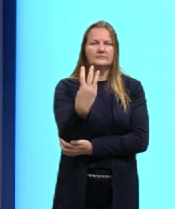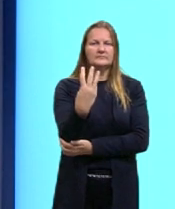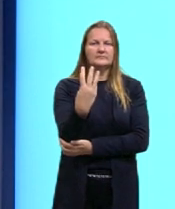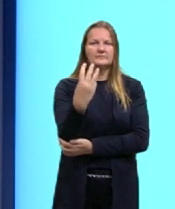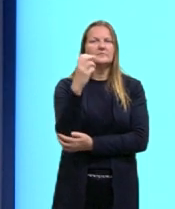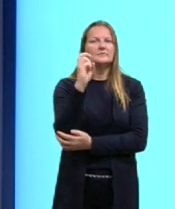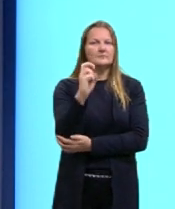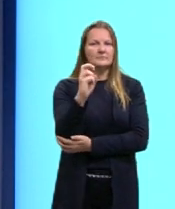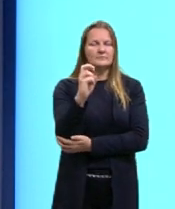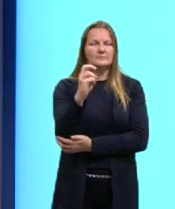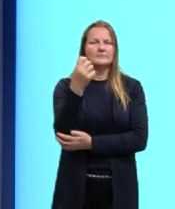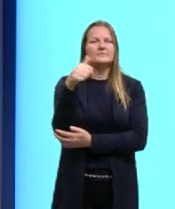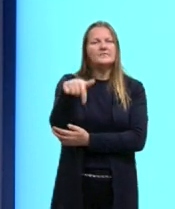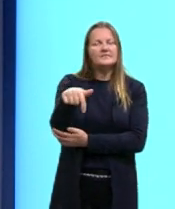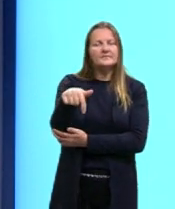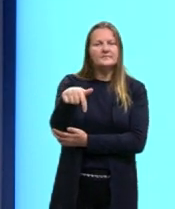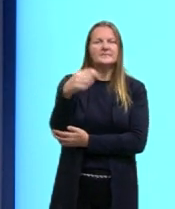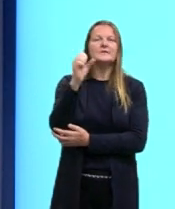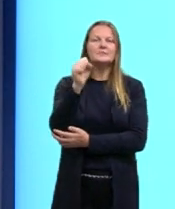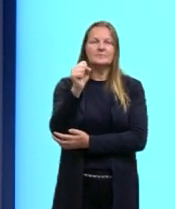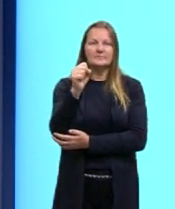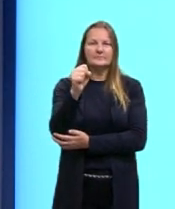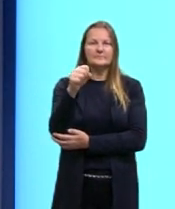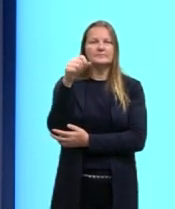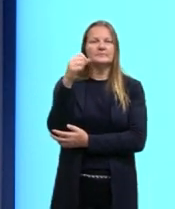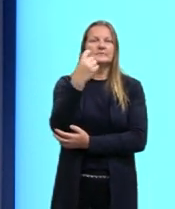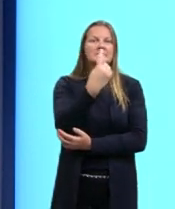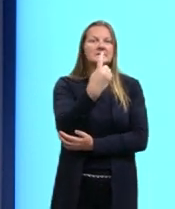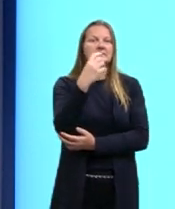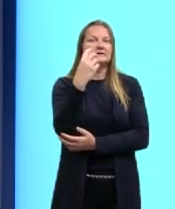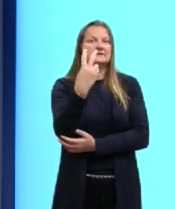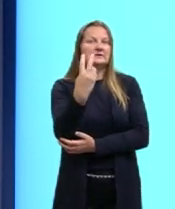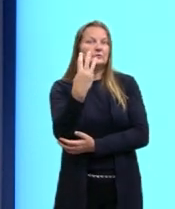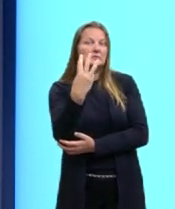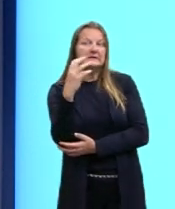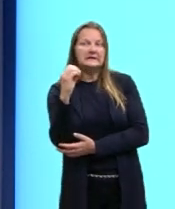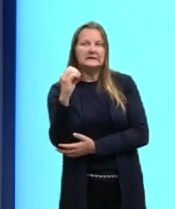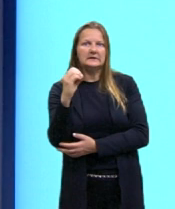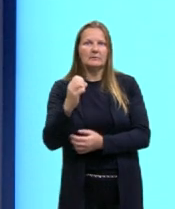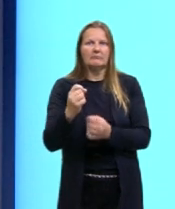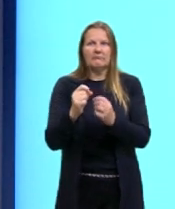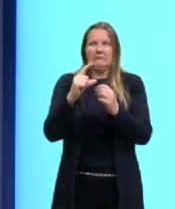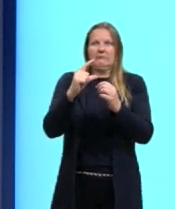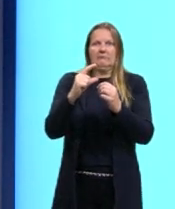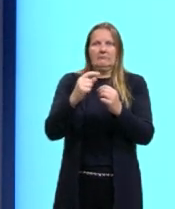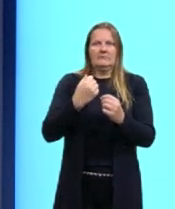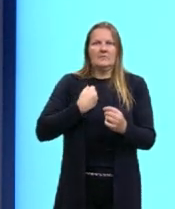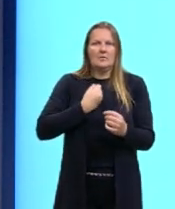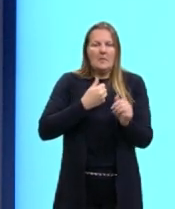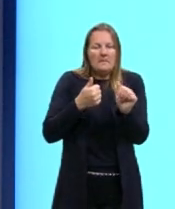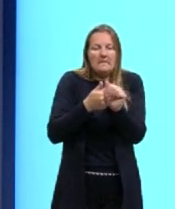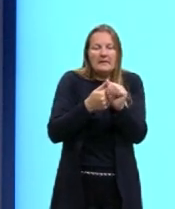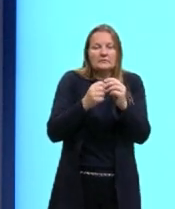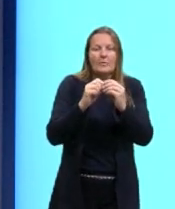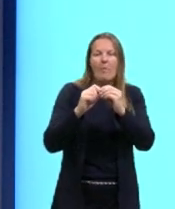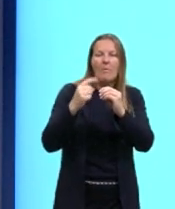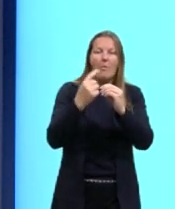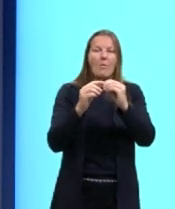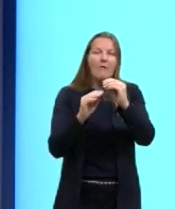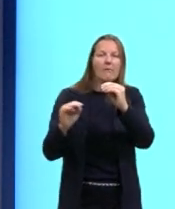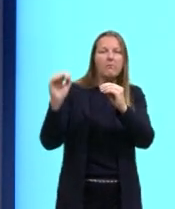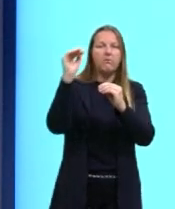5 7 8 e 130 E aí né a gente consegue observar que